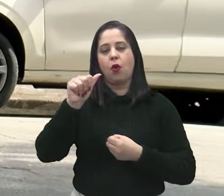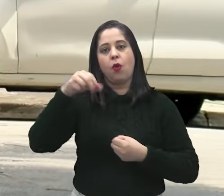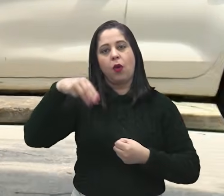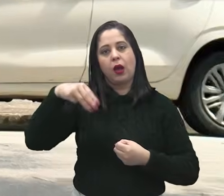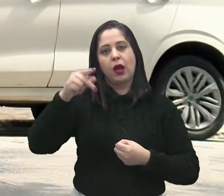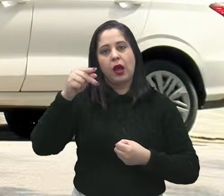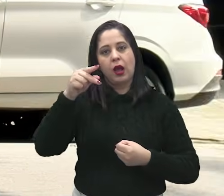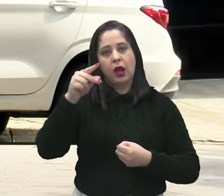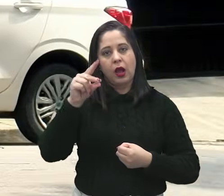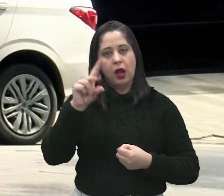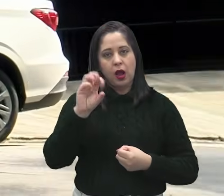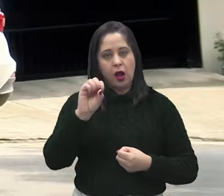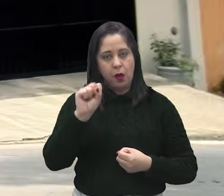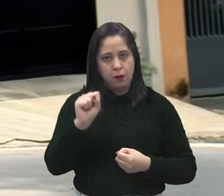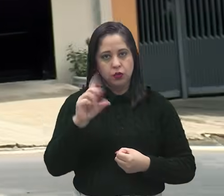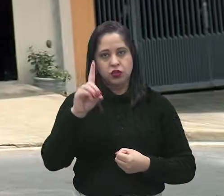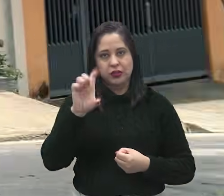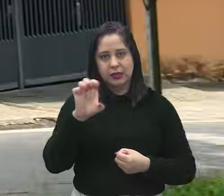das pessoas que